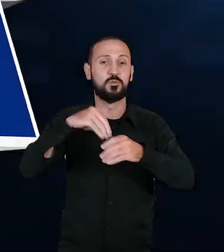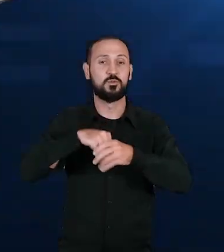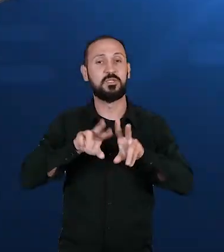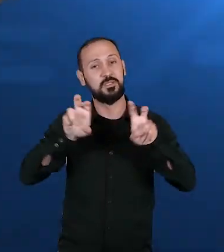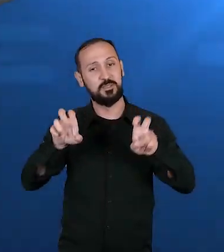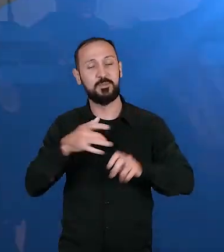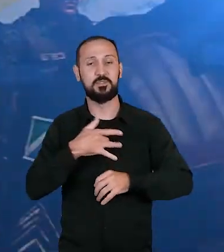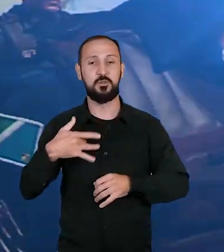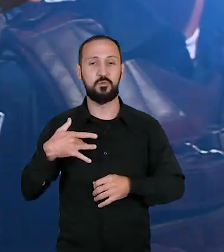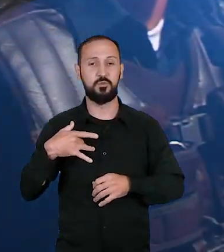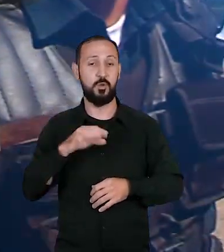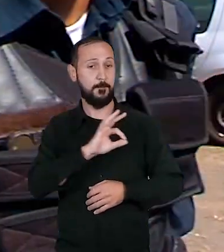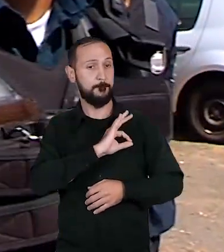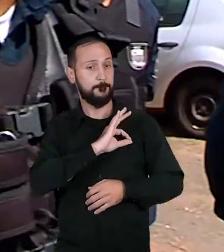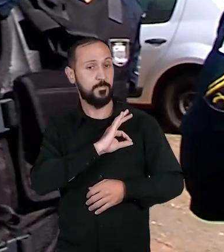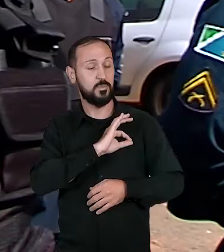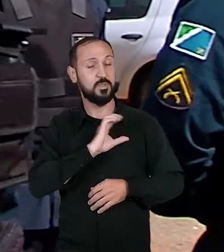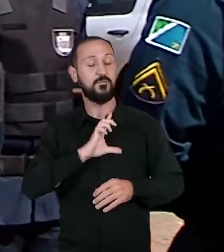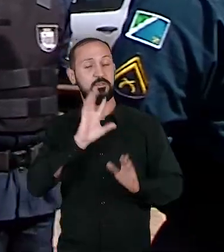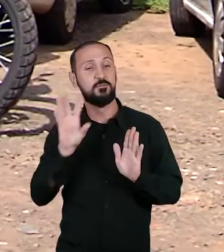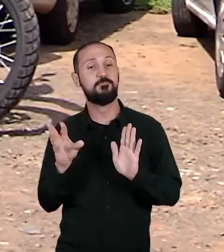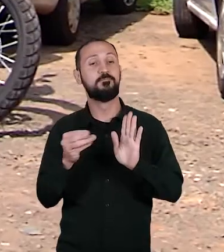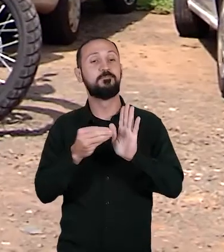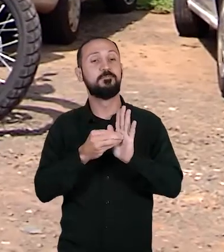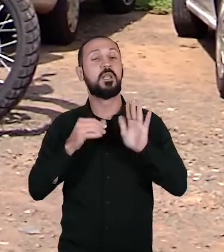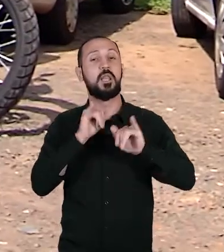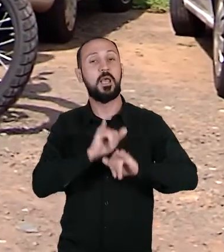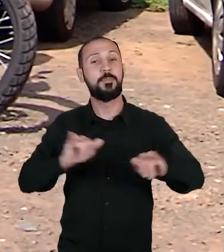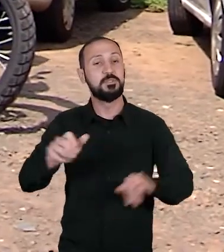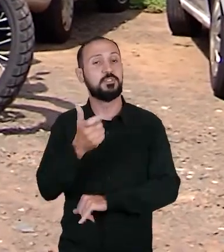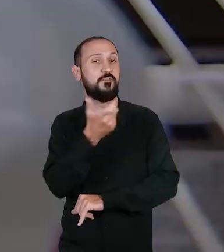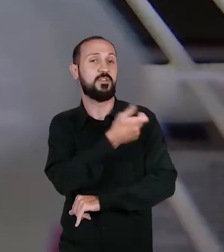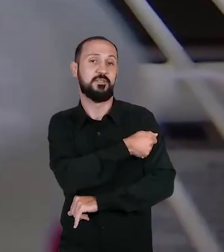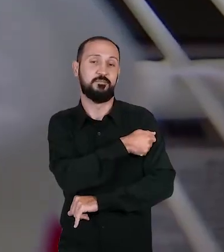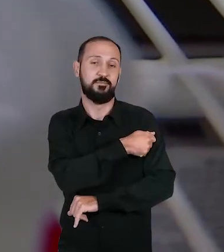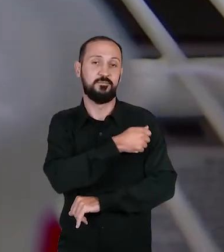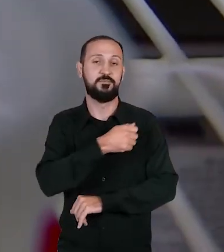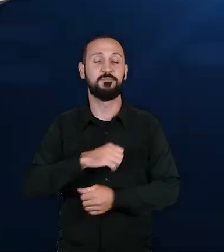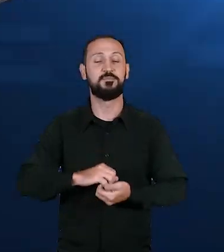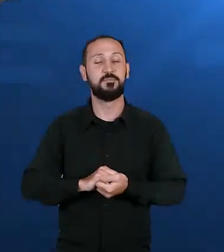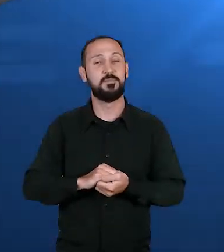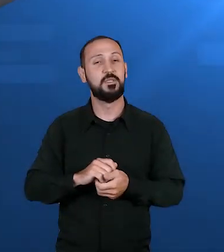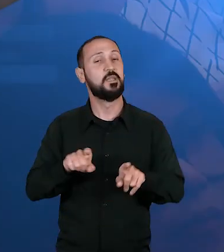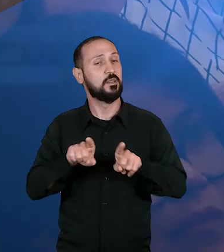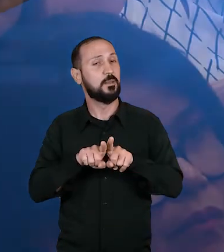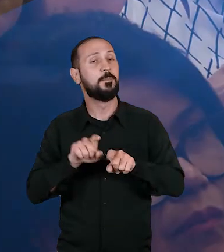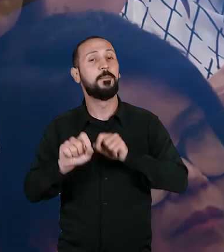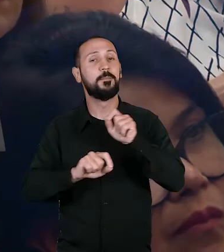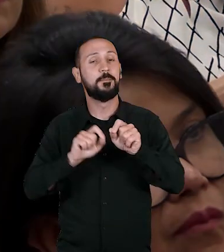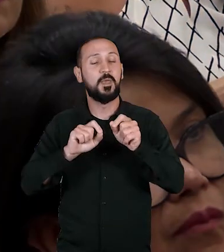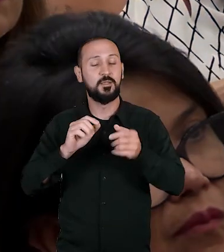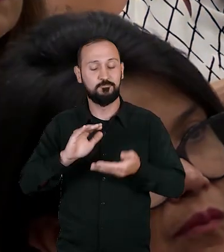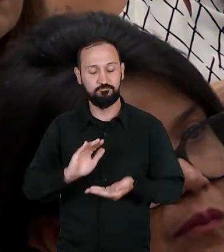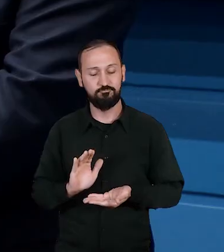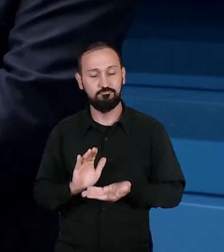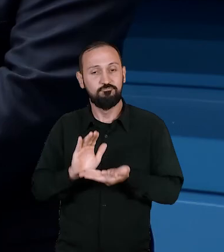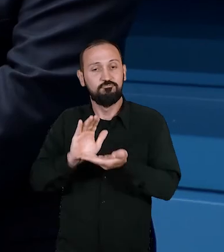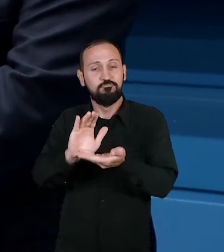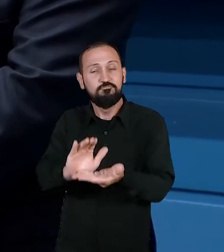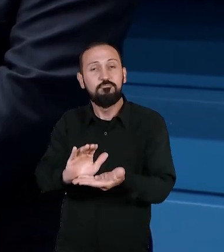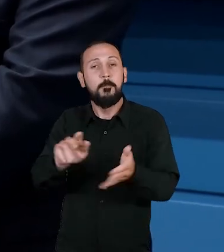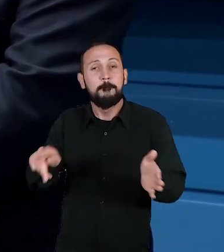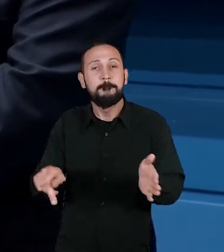da saúde. Policiais poderão ser incluídos nas campanhas de vacinação. E ainda, a entrega